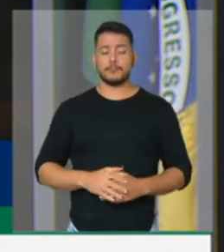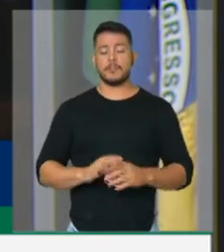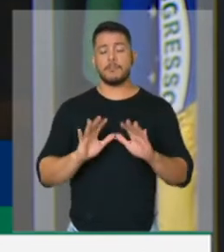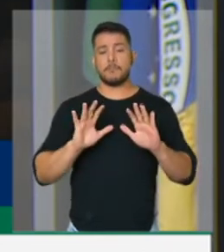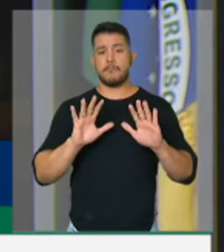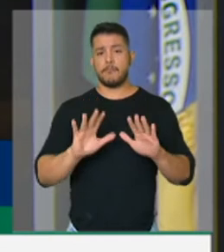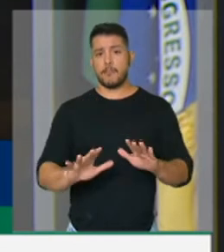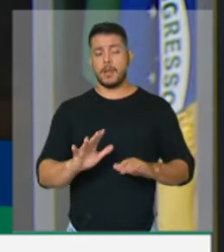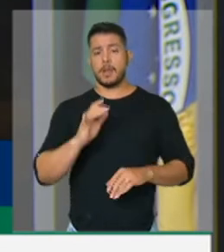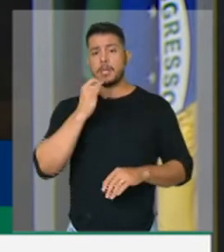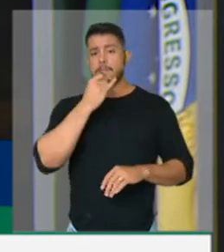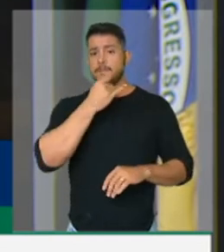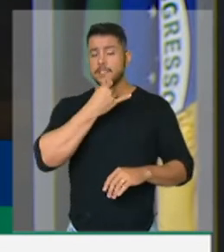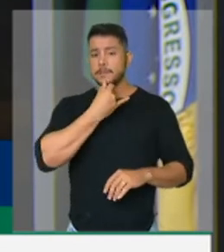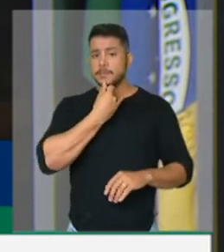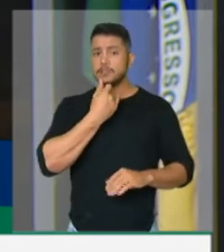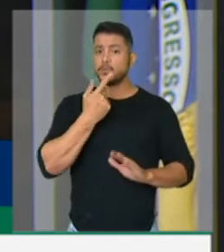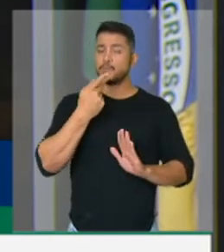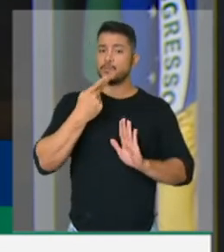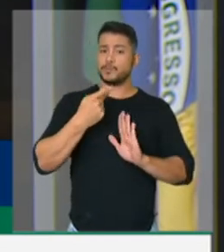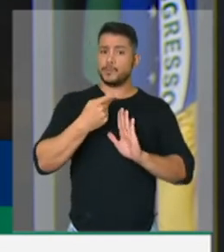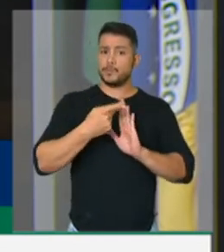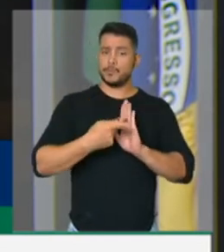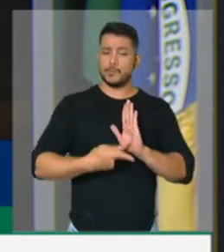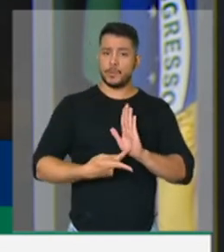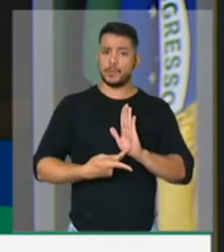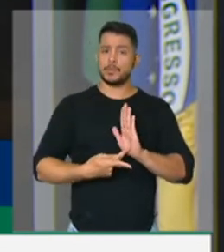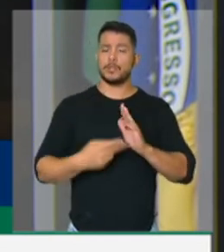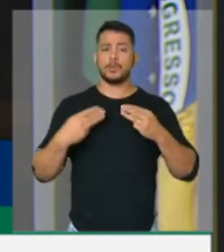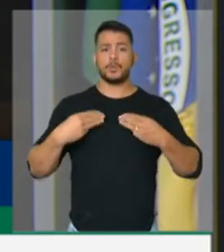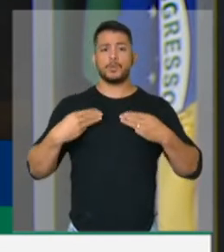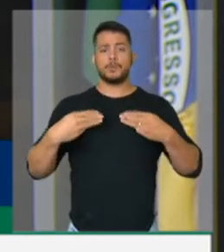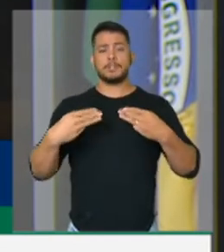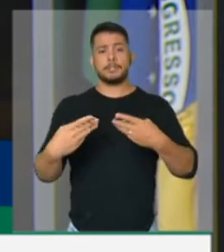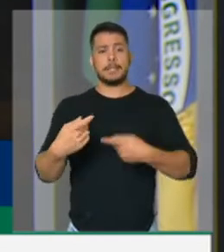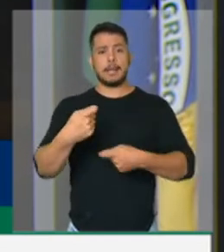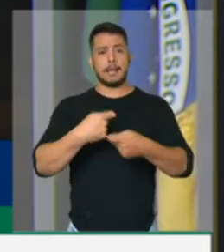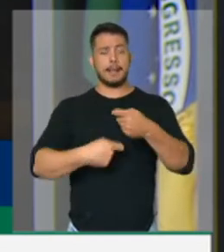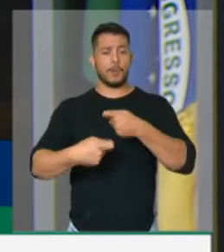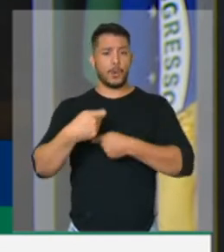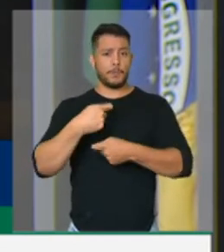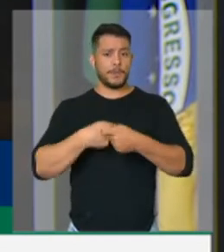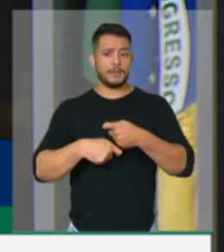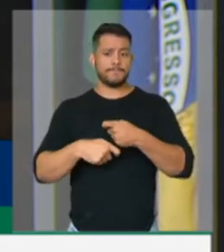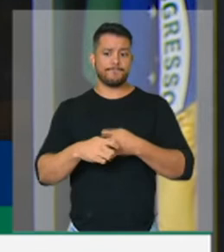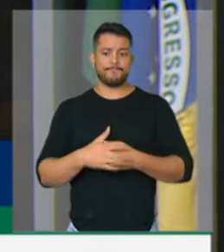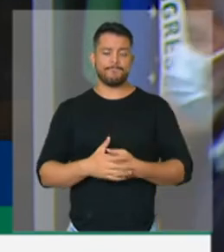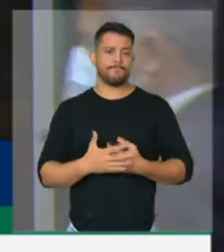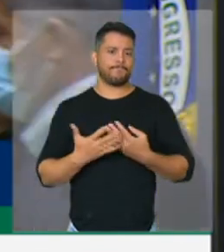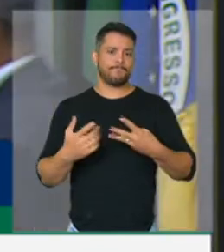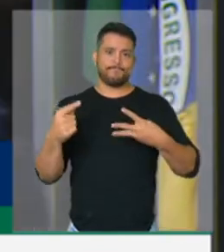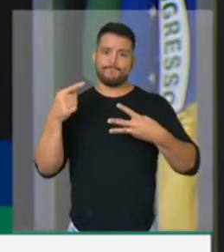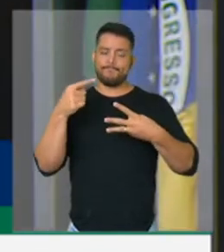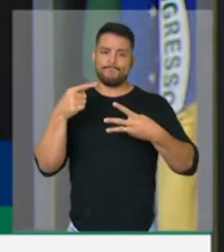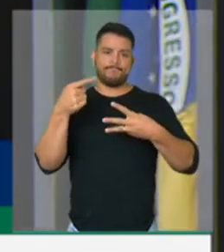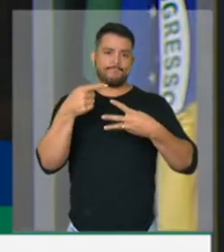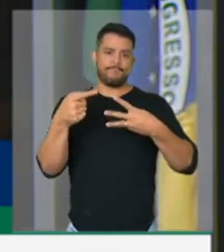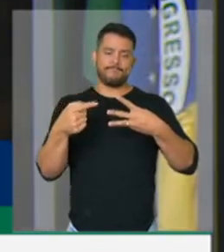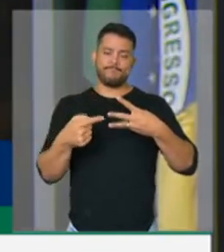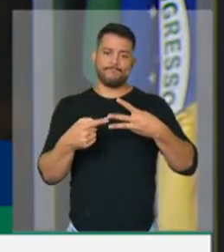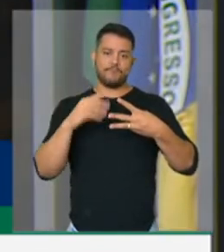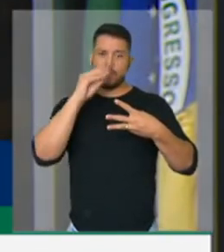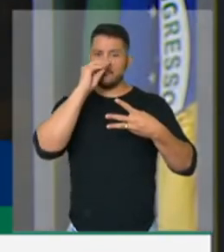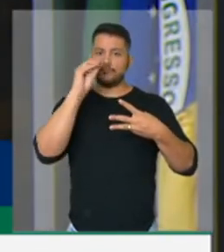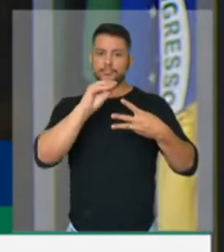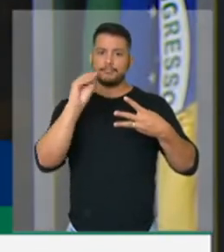Infelizmente, o projeto do nosso Ministério da Economia não atende esses requisitos.